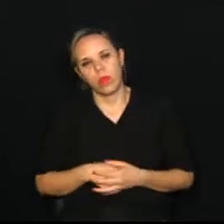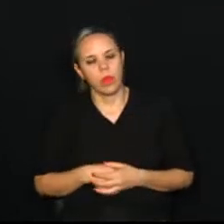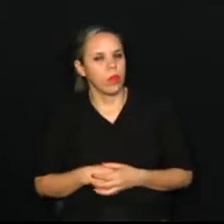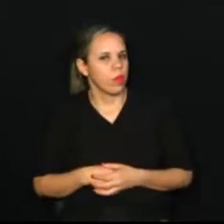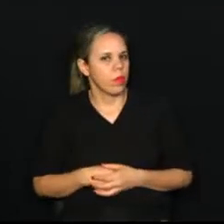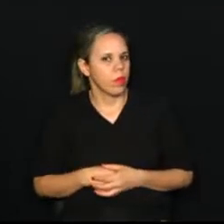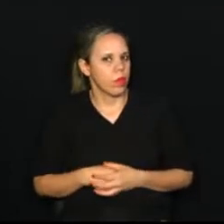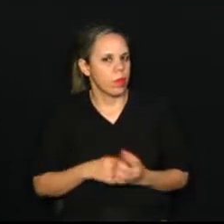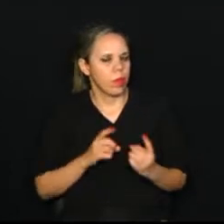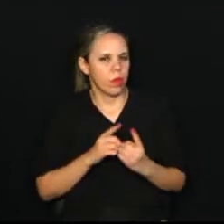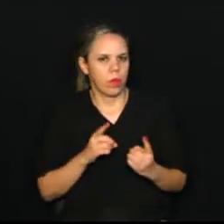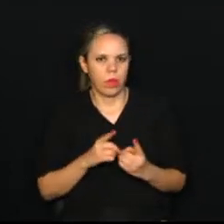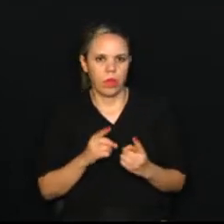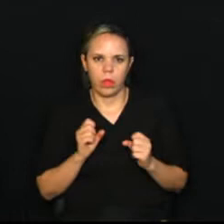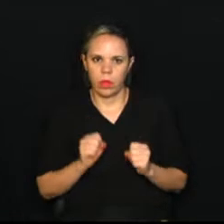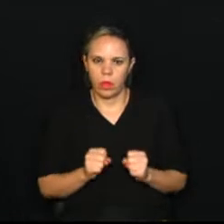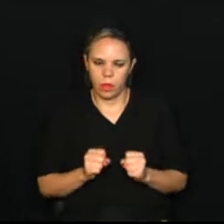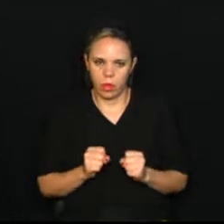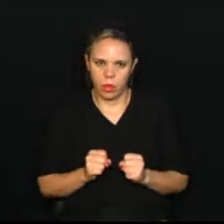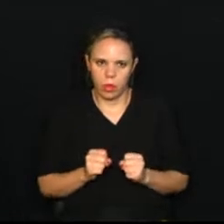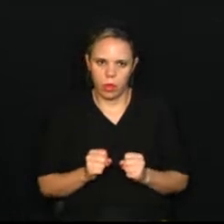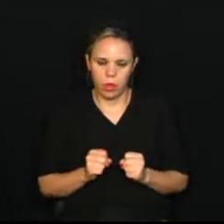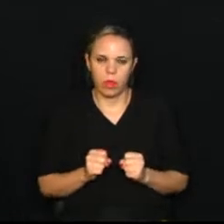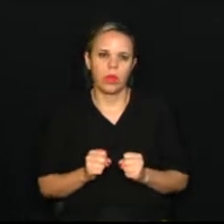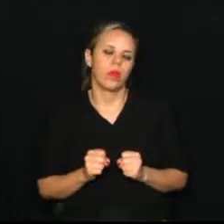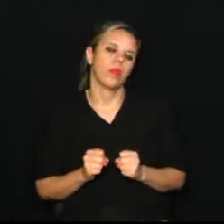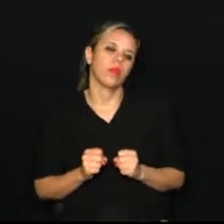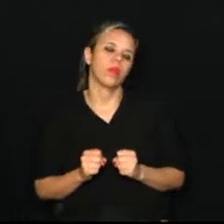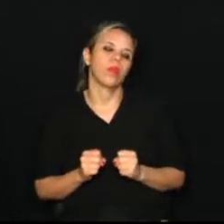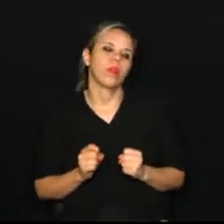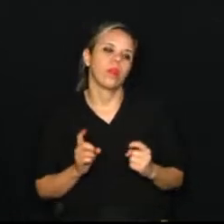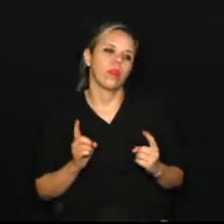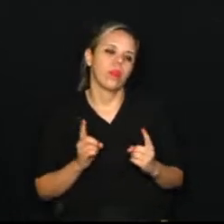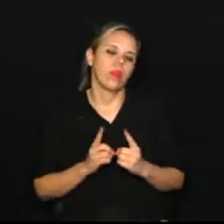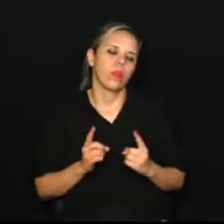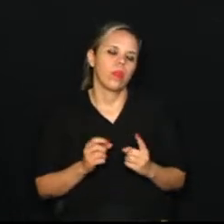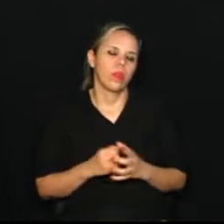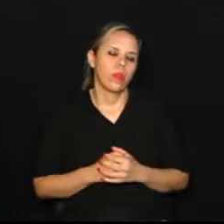um atendimento, que pode ser desde o atendimento de